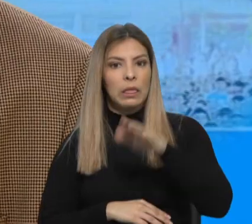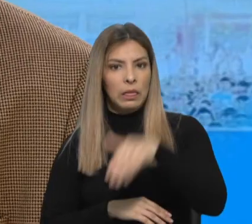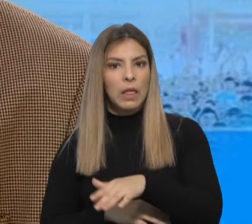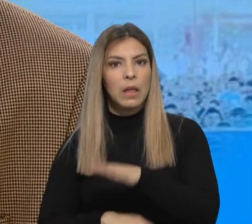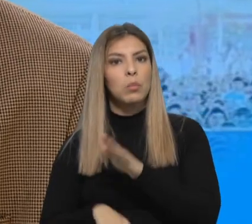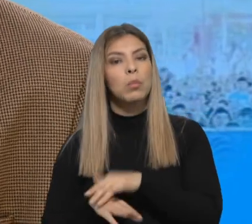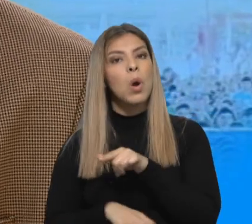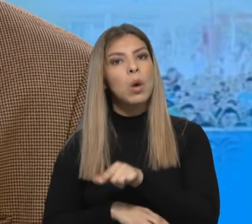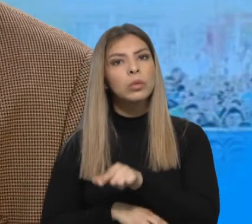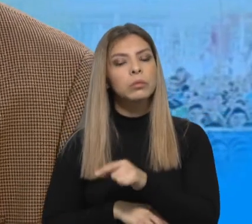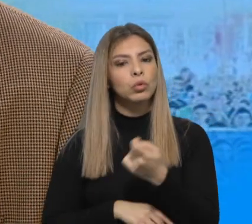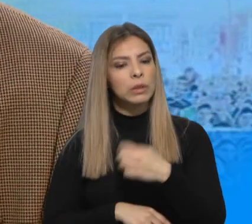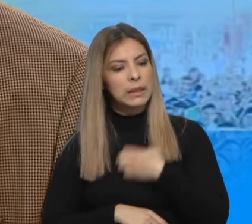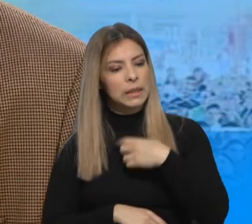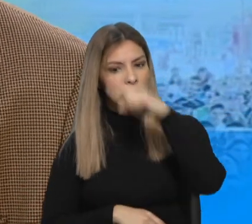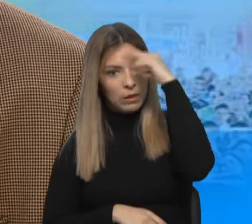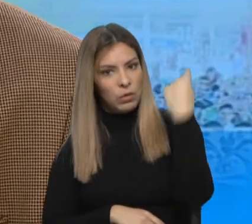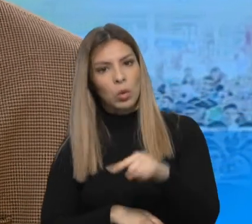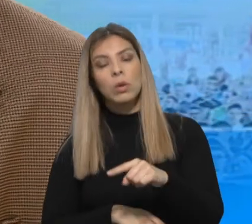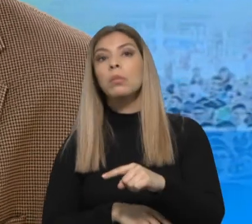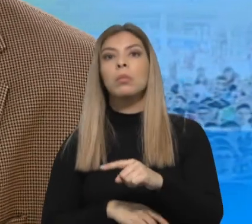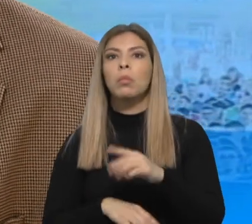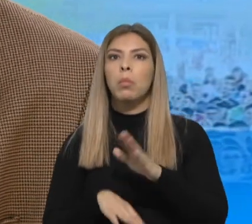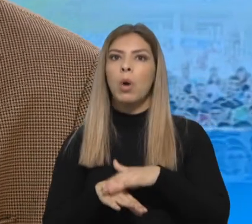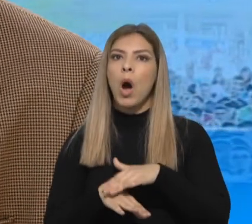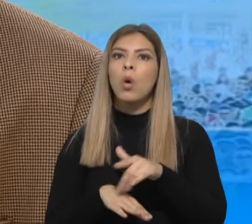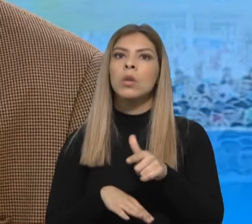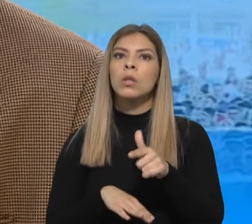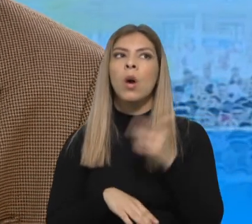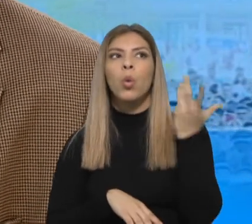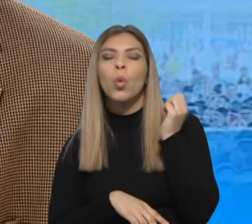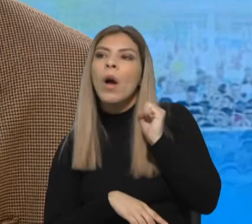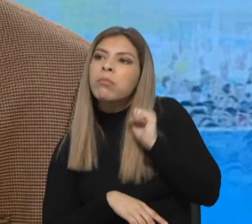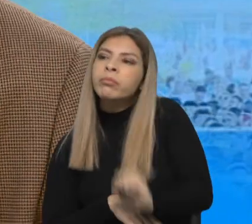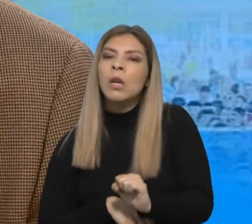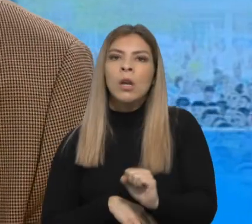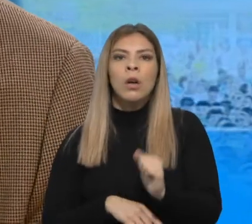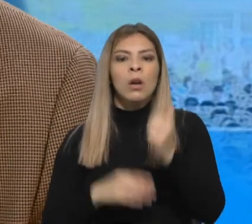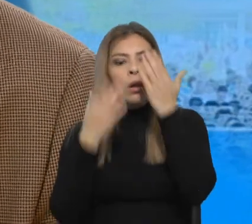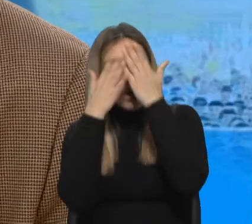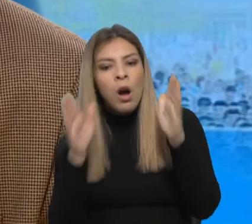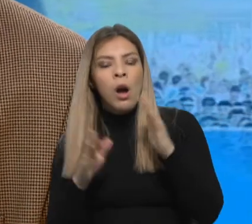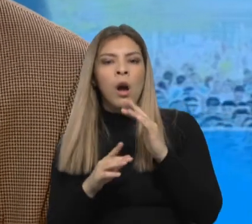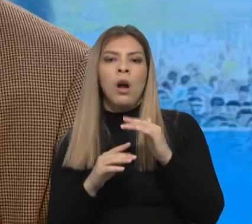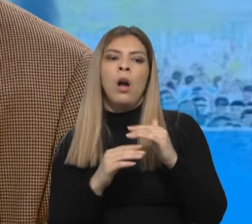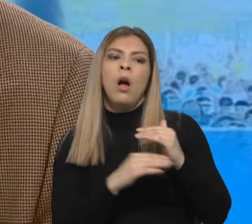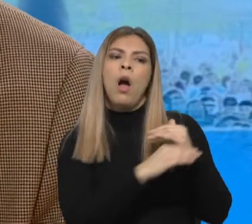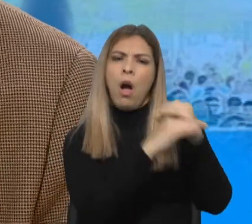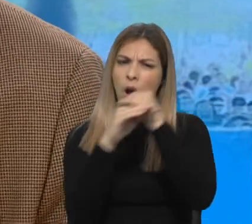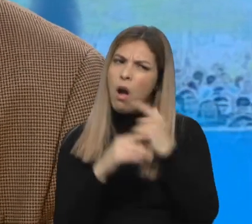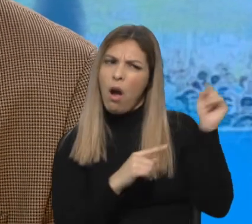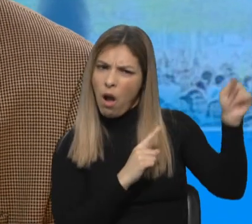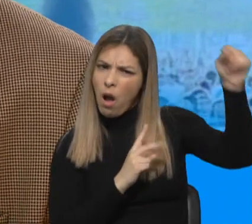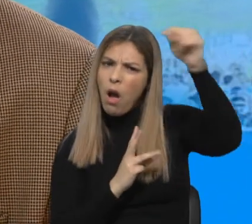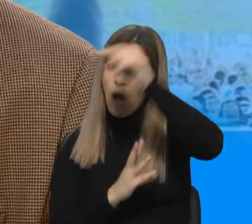certa dificuldade da nossa cultura democrática, mas não é algo exclusivo de Portugal, é algo praticamente comum a todas as democracias